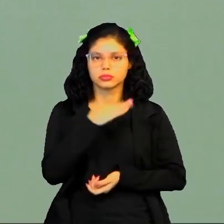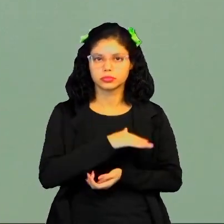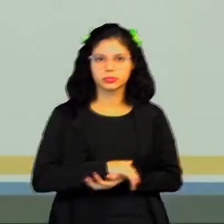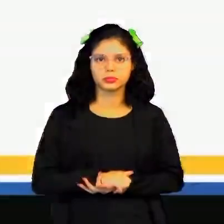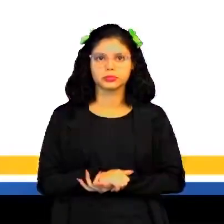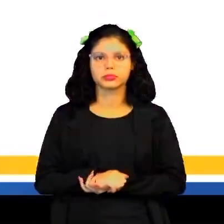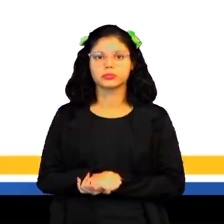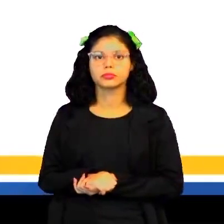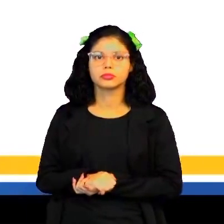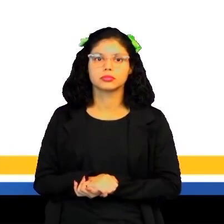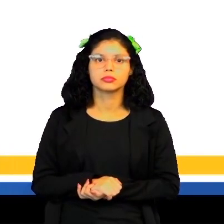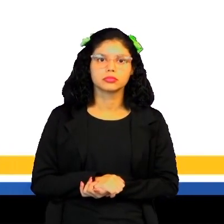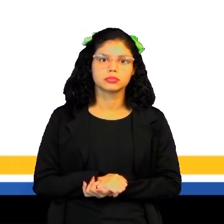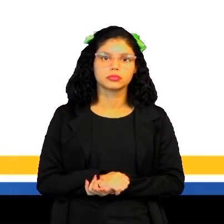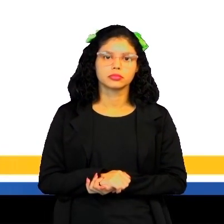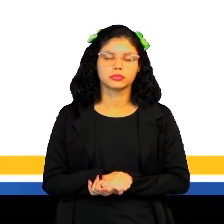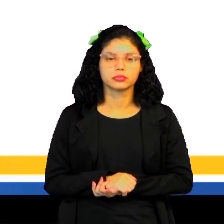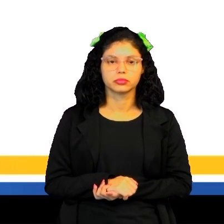lá?